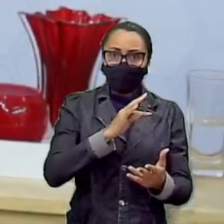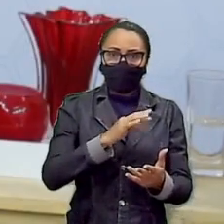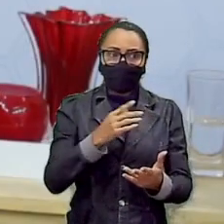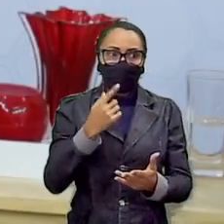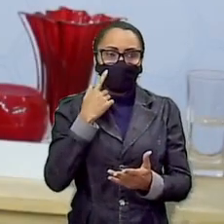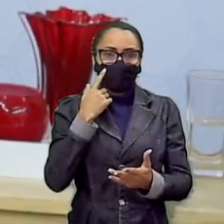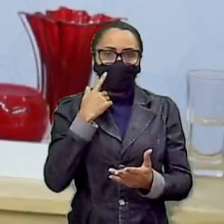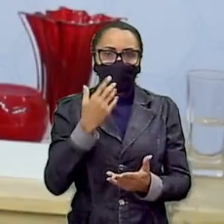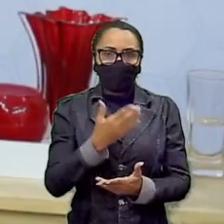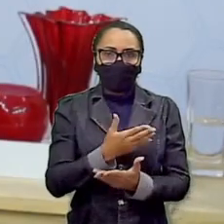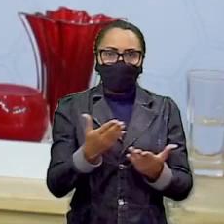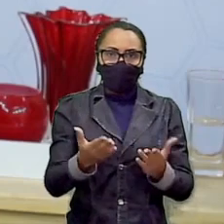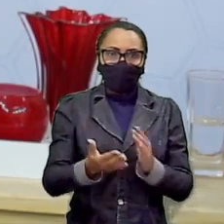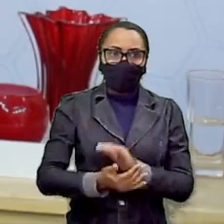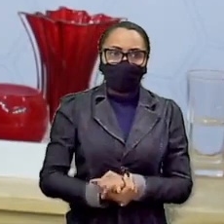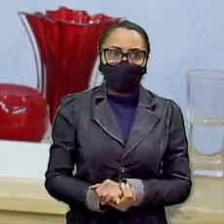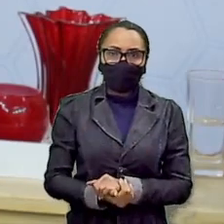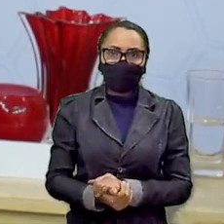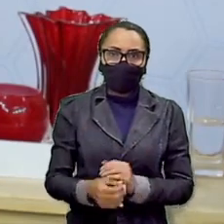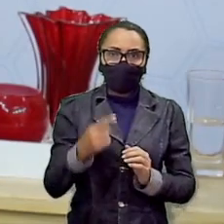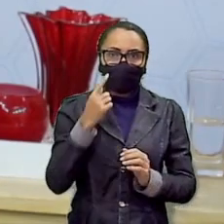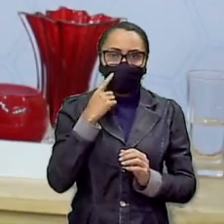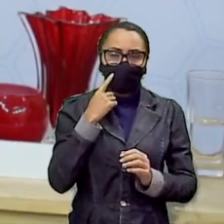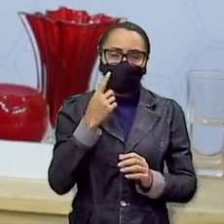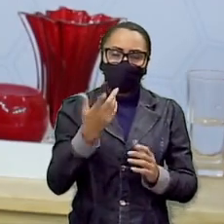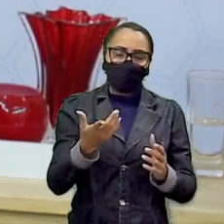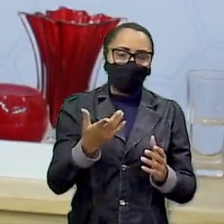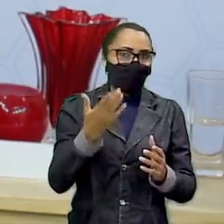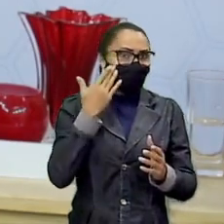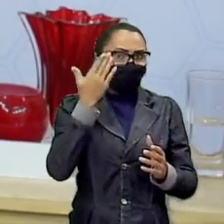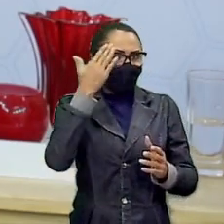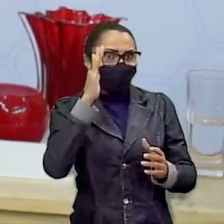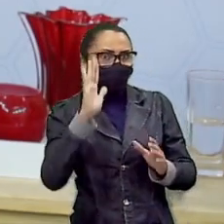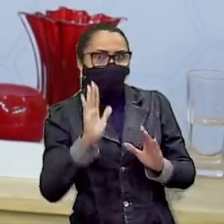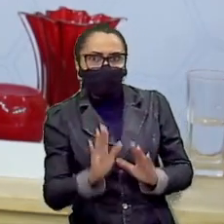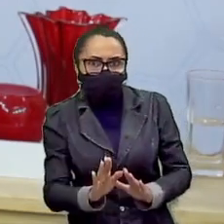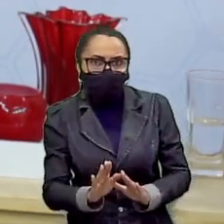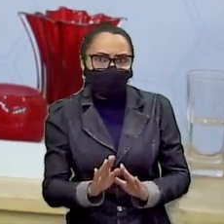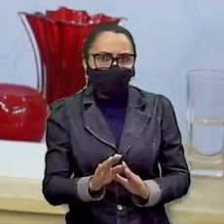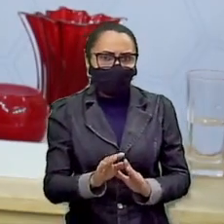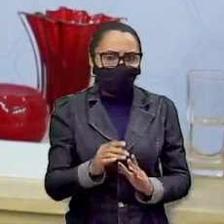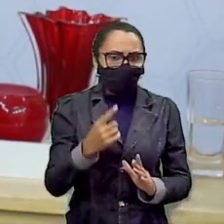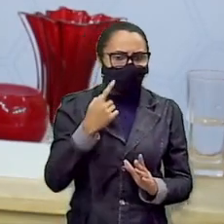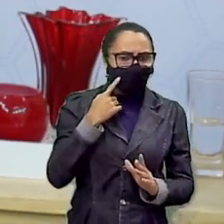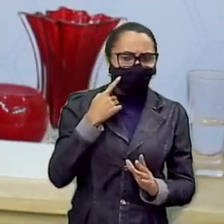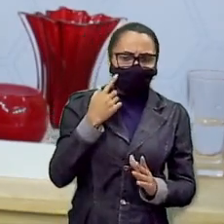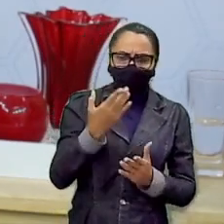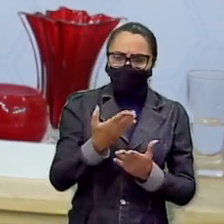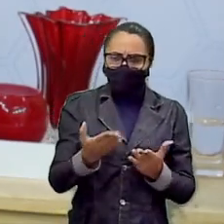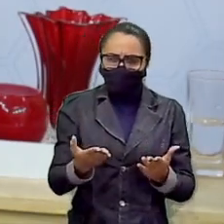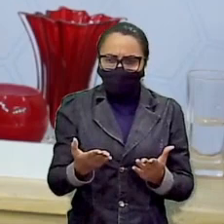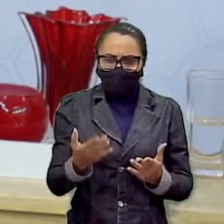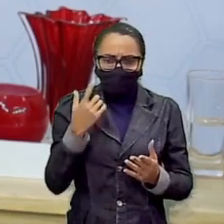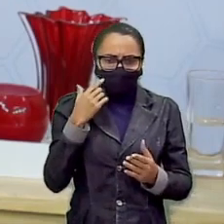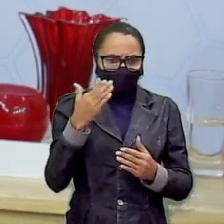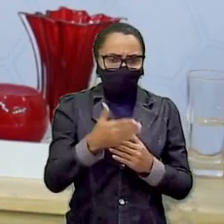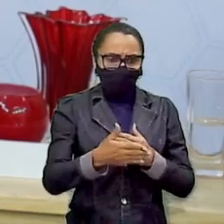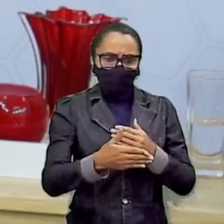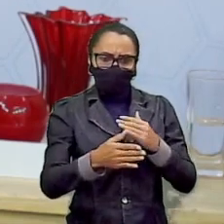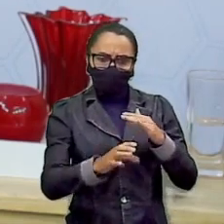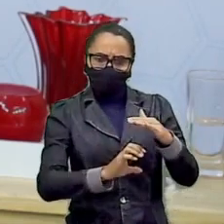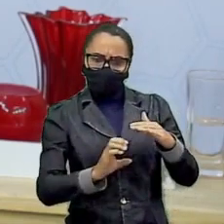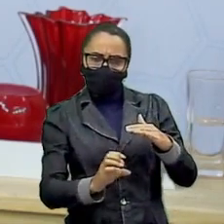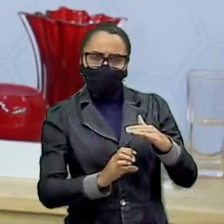segurança, eu estou desatualizada e aí eu acabo entrando numa